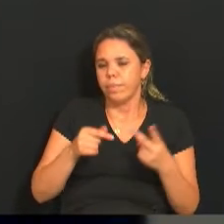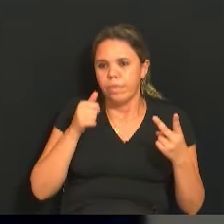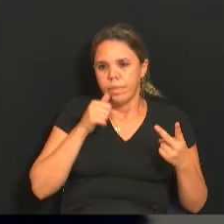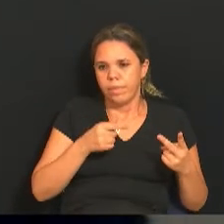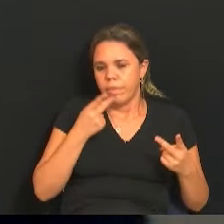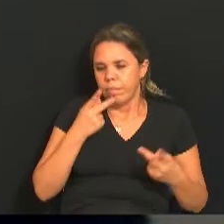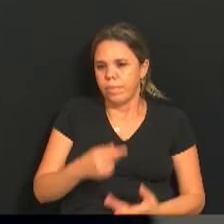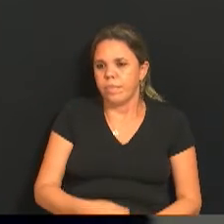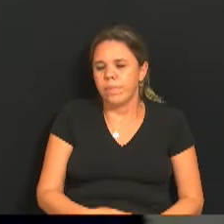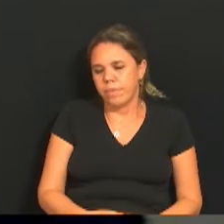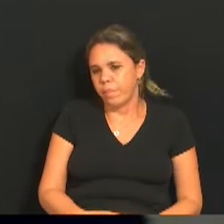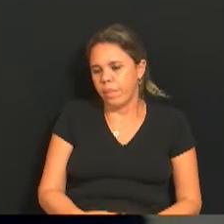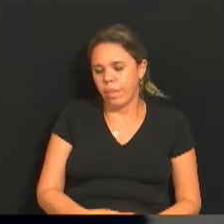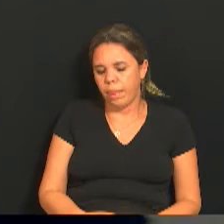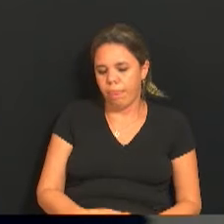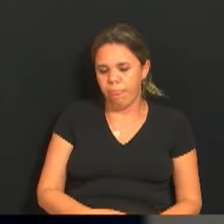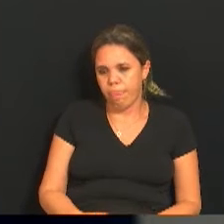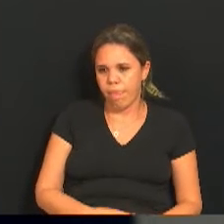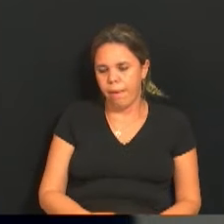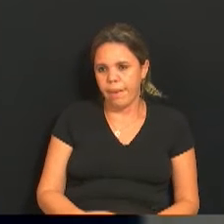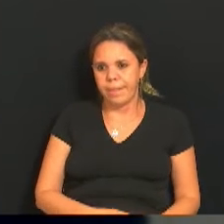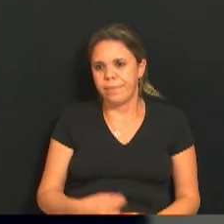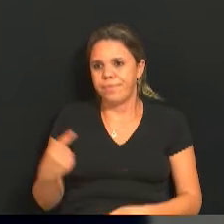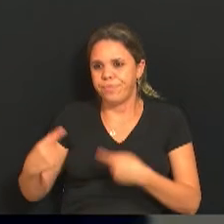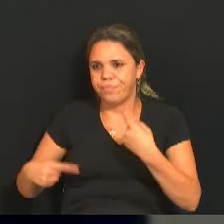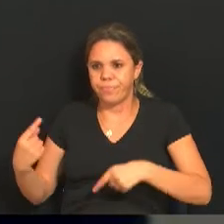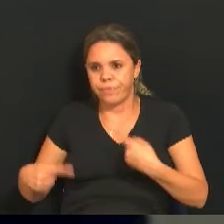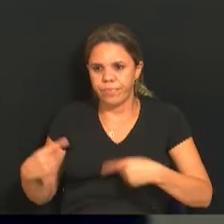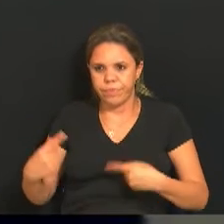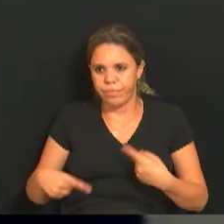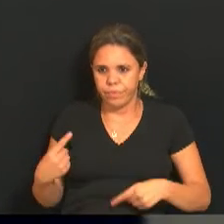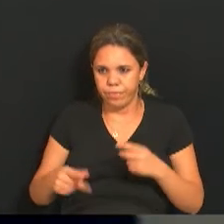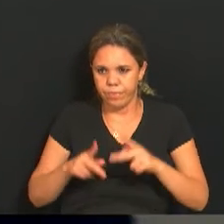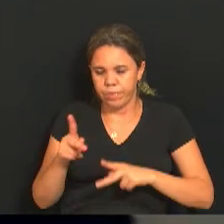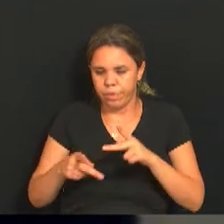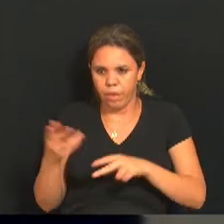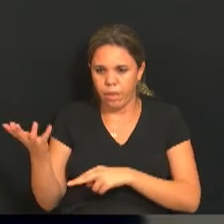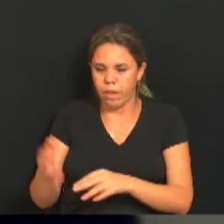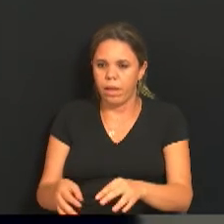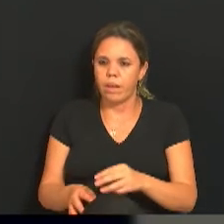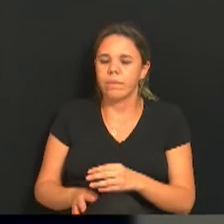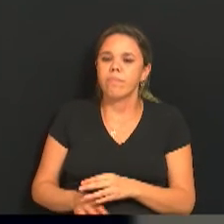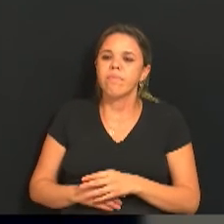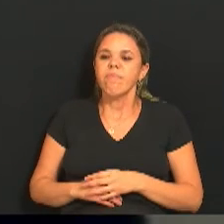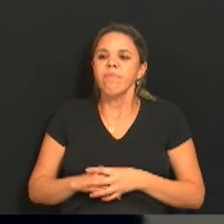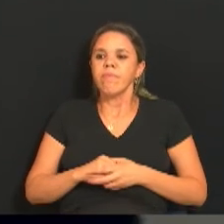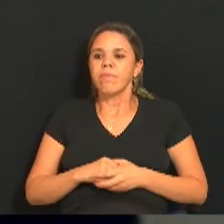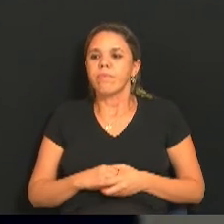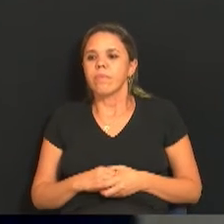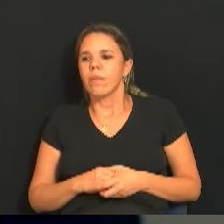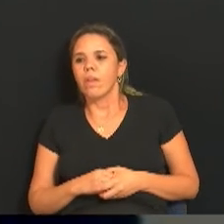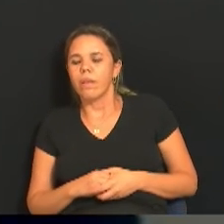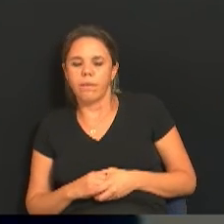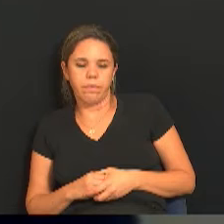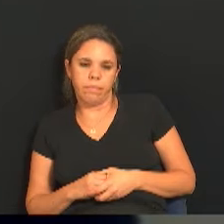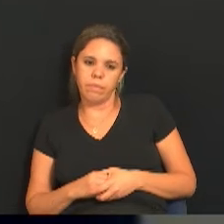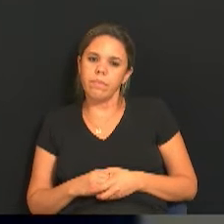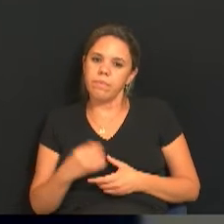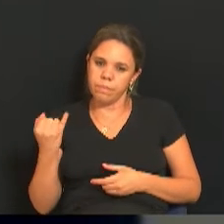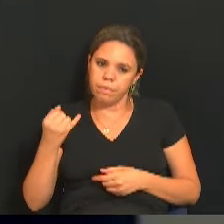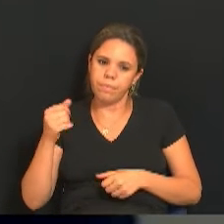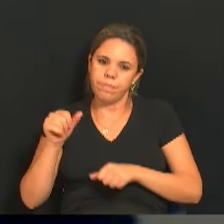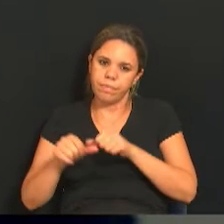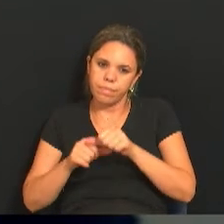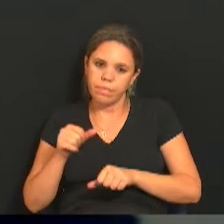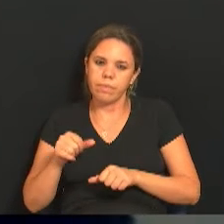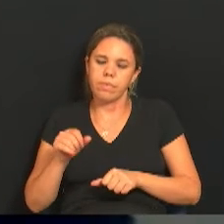também, né, que boa parte das discussões elas giravam em torno da população em situação de rua. Né? Não que isso não impacte, não estou dizendo que ela não